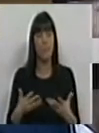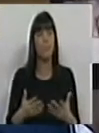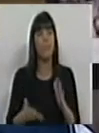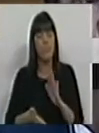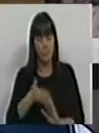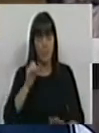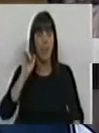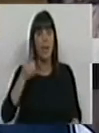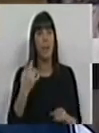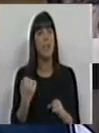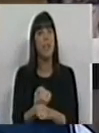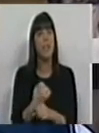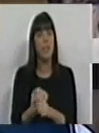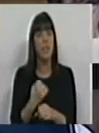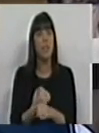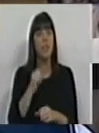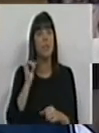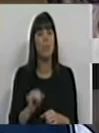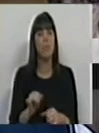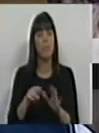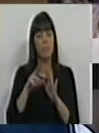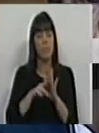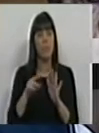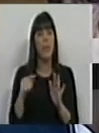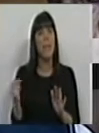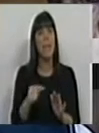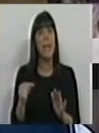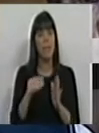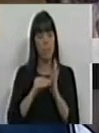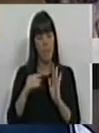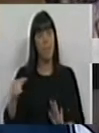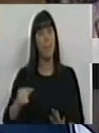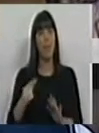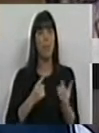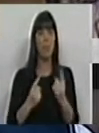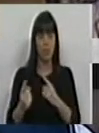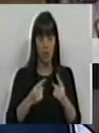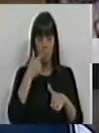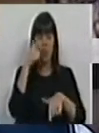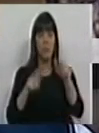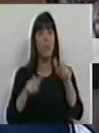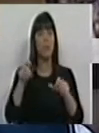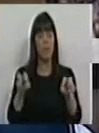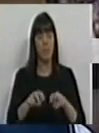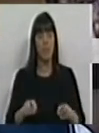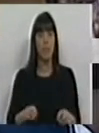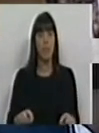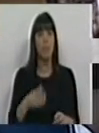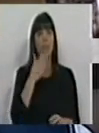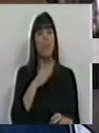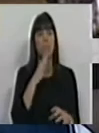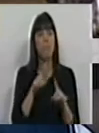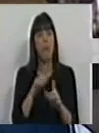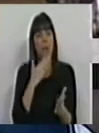atualizar rapidamente um serviço, digamos, em registro mínimo, de transporte de passageiros, que